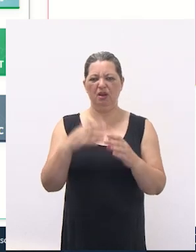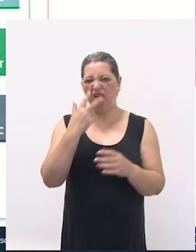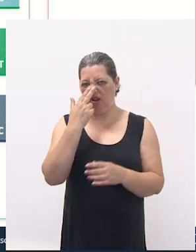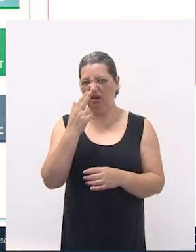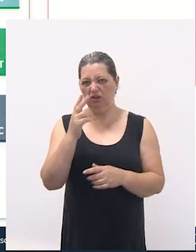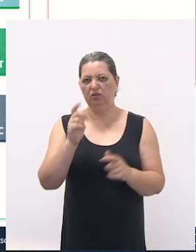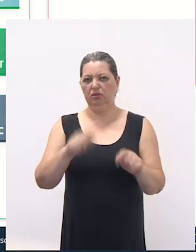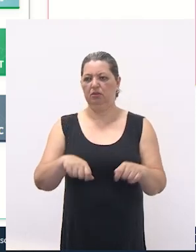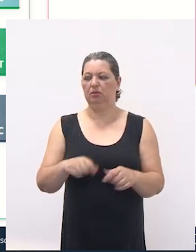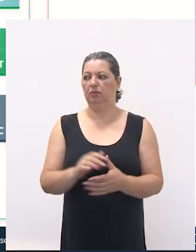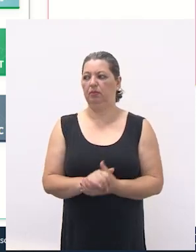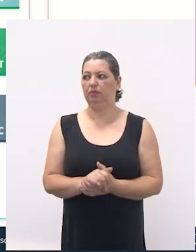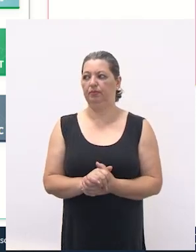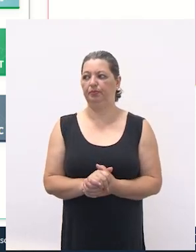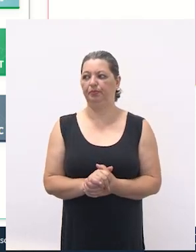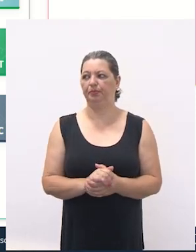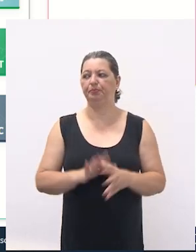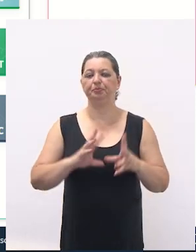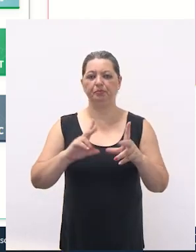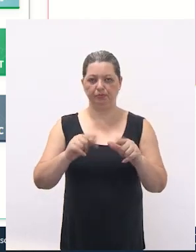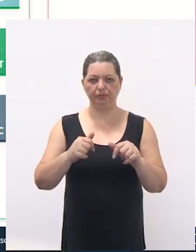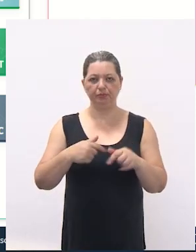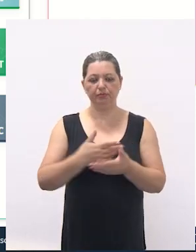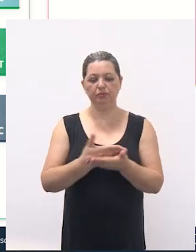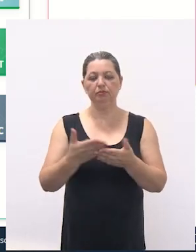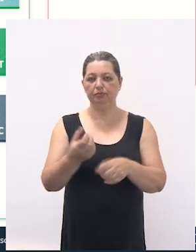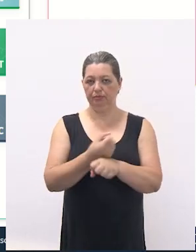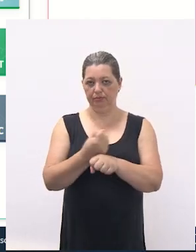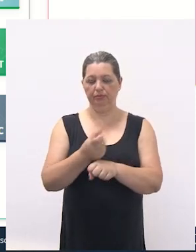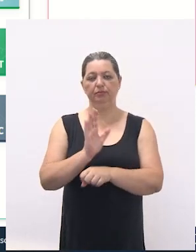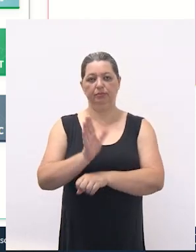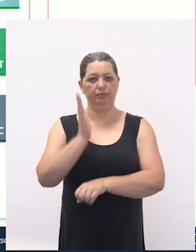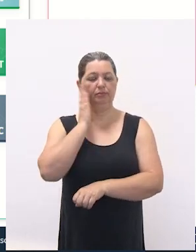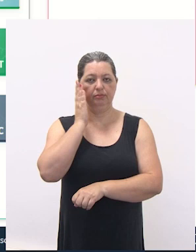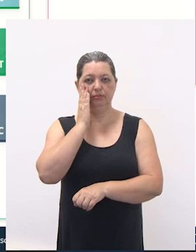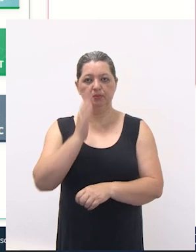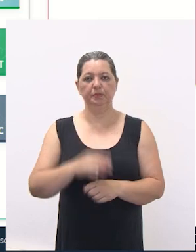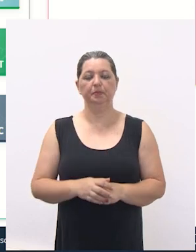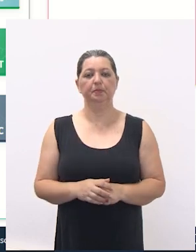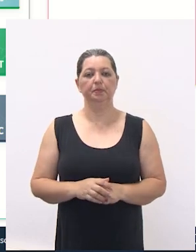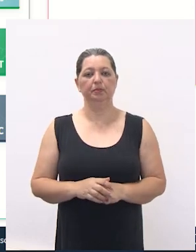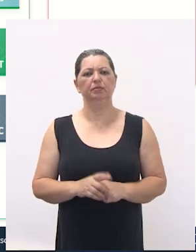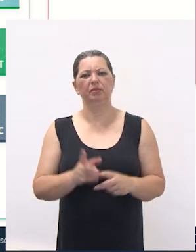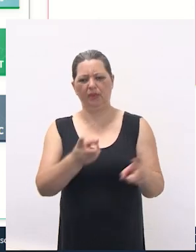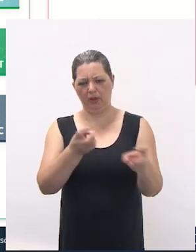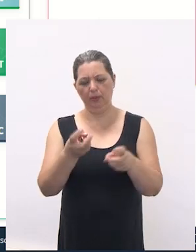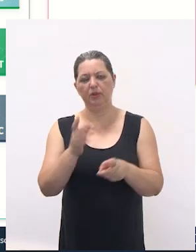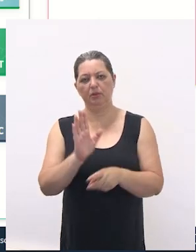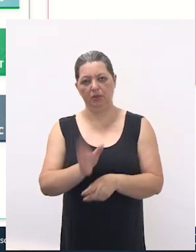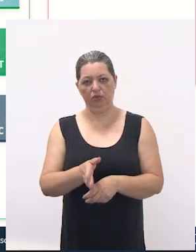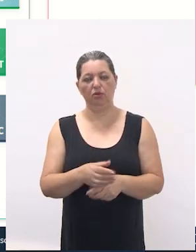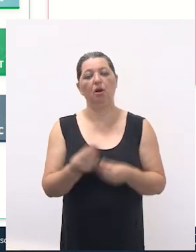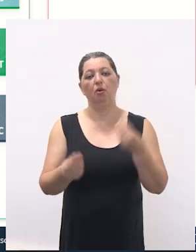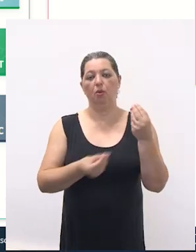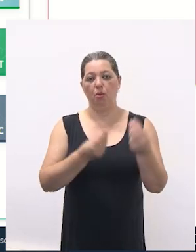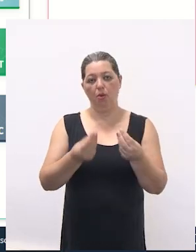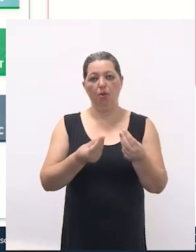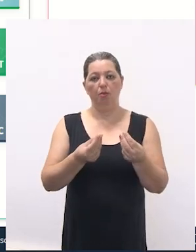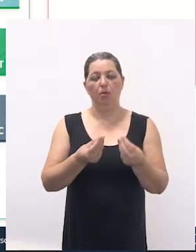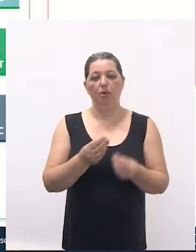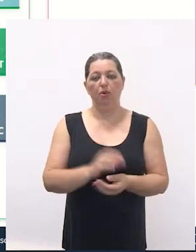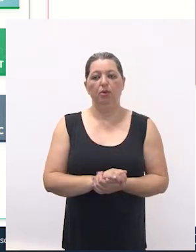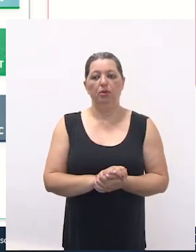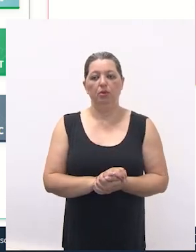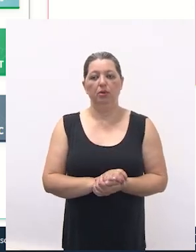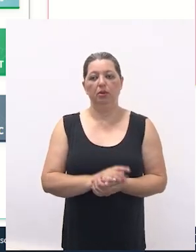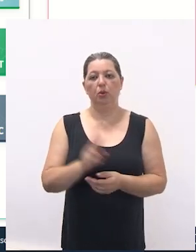fato de estar usando aí desde o começo do ano, já devem pelo menos ter percebido, né, como funciona.